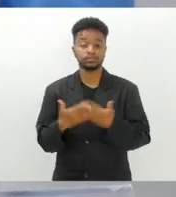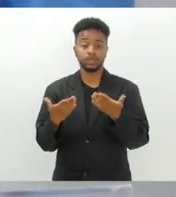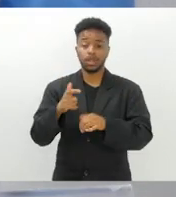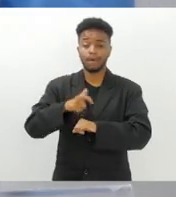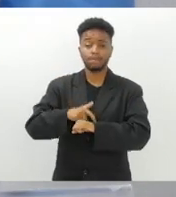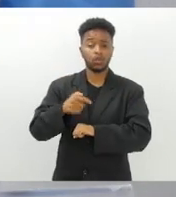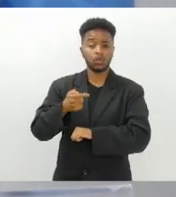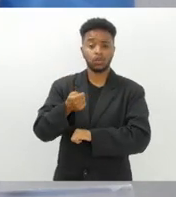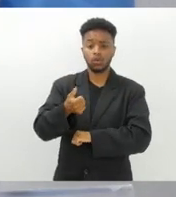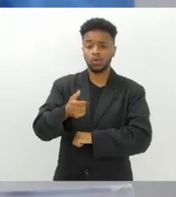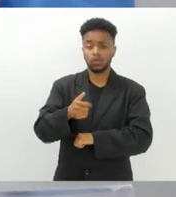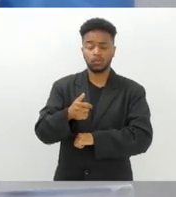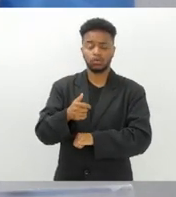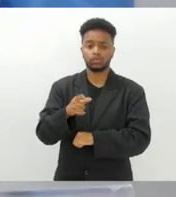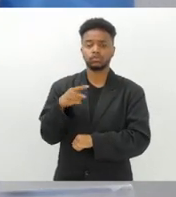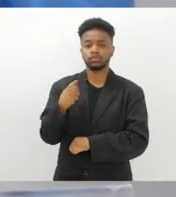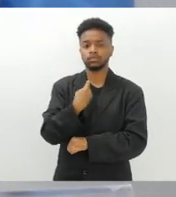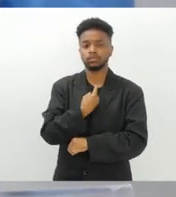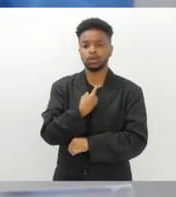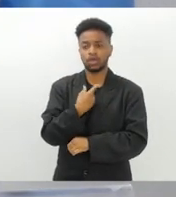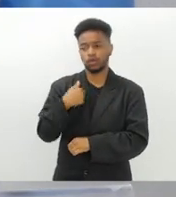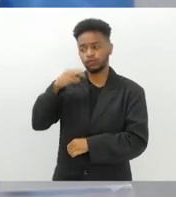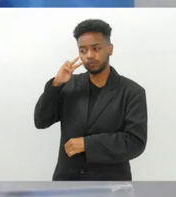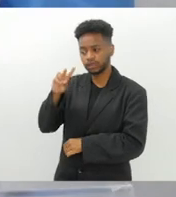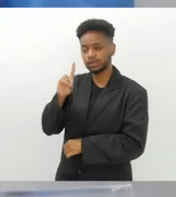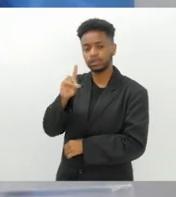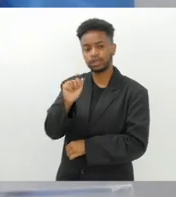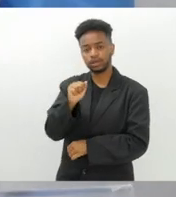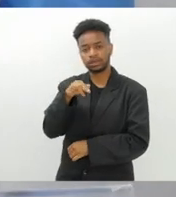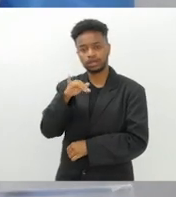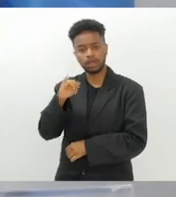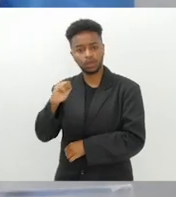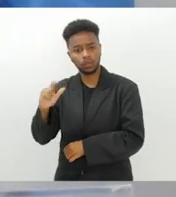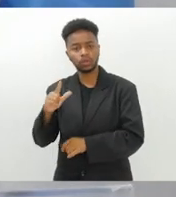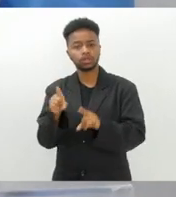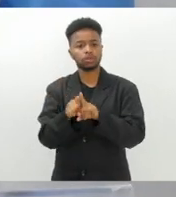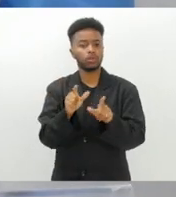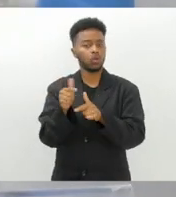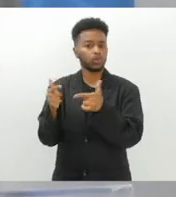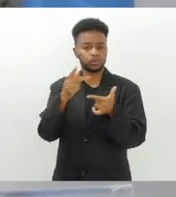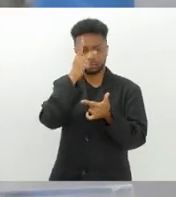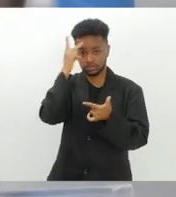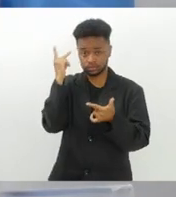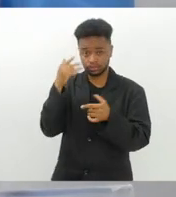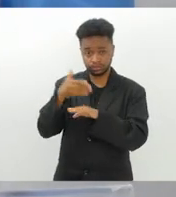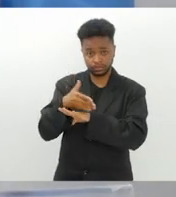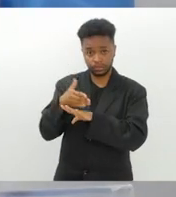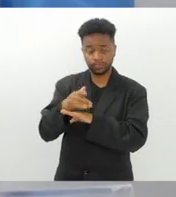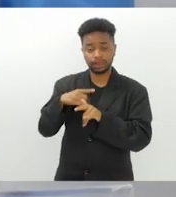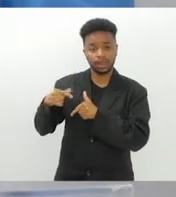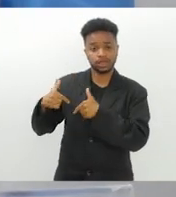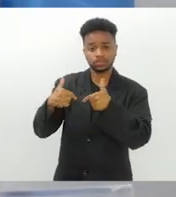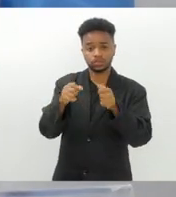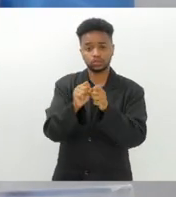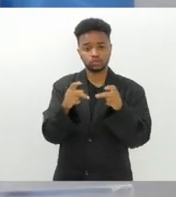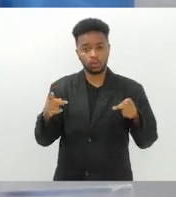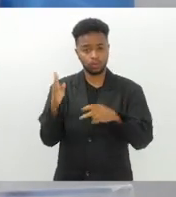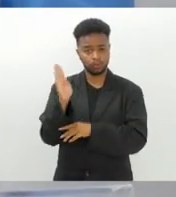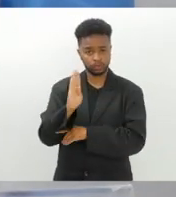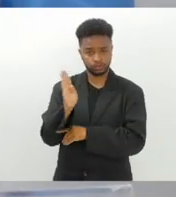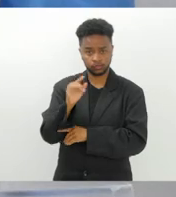fizemos, né, também vejo aqui o Daniel, a Lohama e outros que participaram, uma ação no shopping aqui do Rio, de